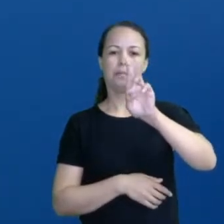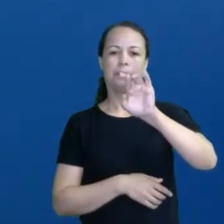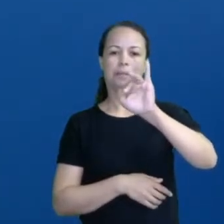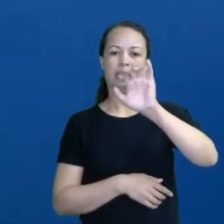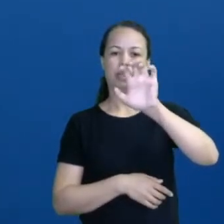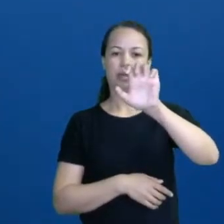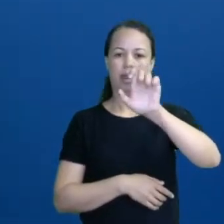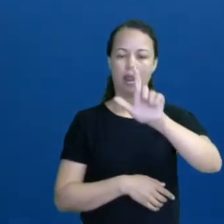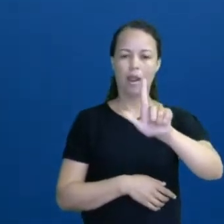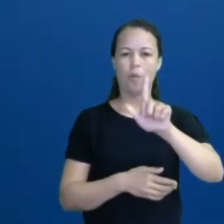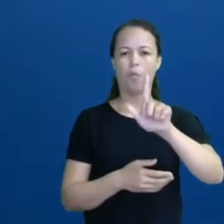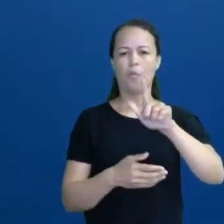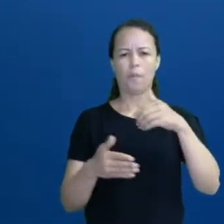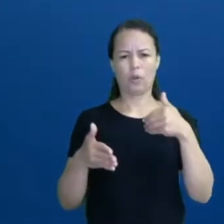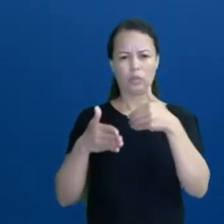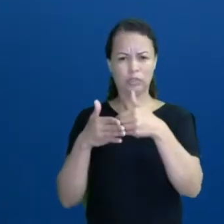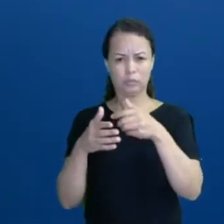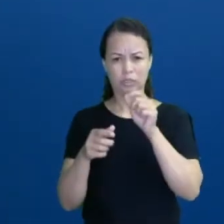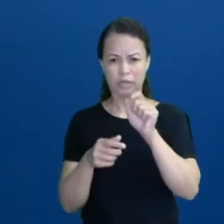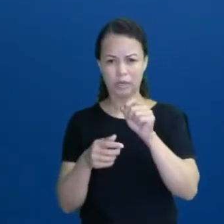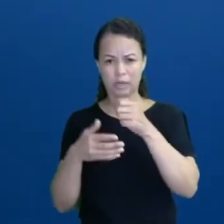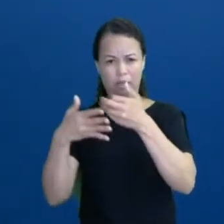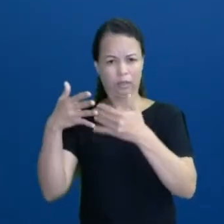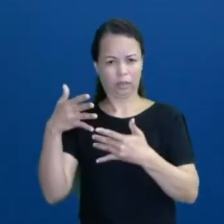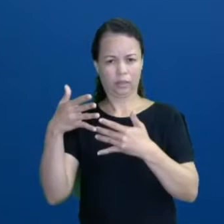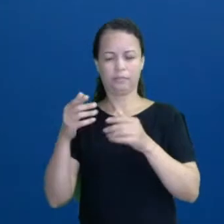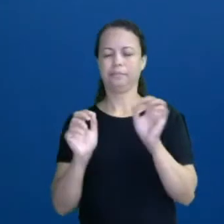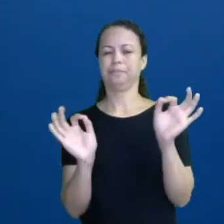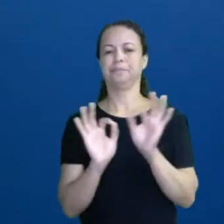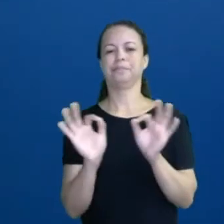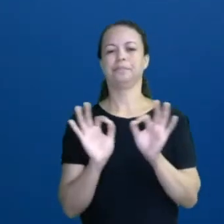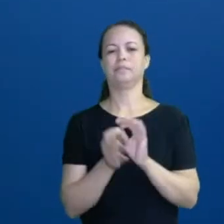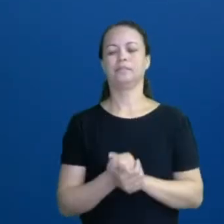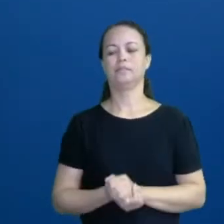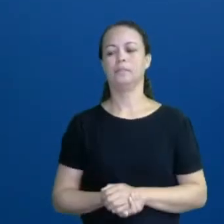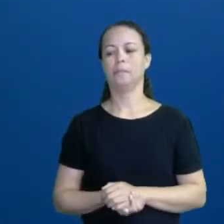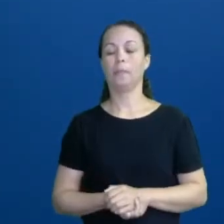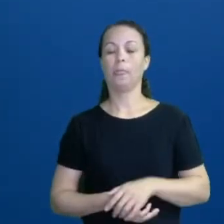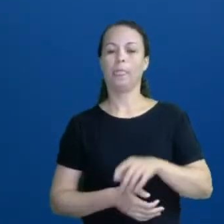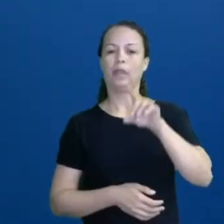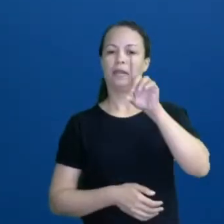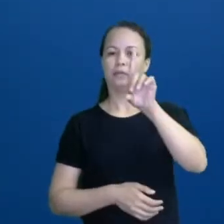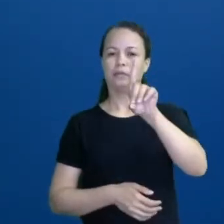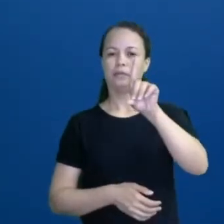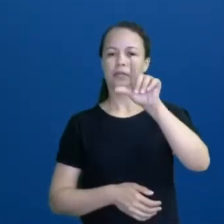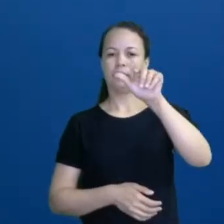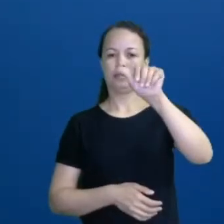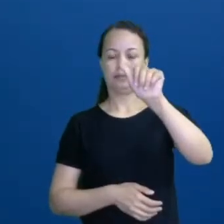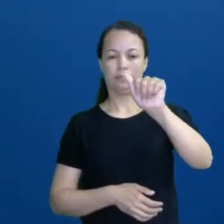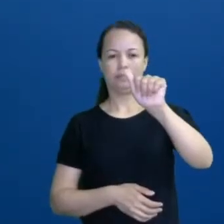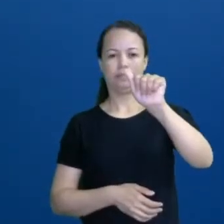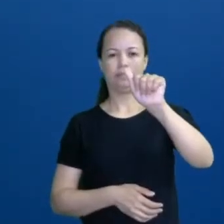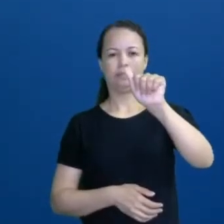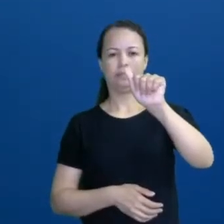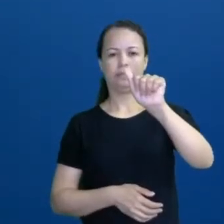O próximo nome seria Gabriel? Não. Vamos ver aqui. D-A,